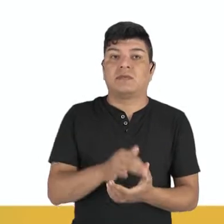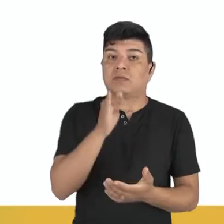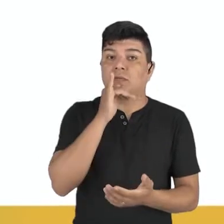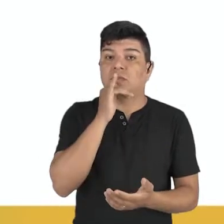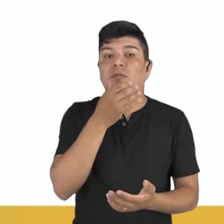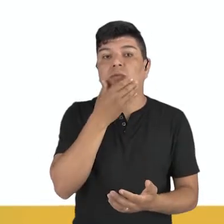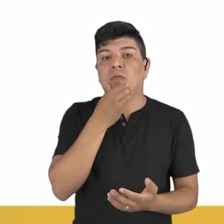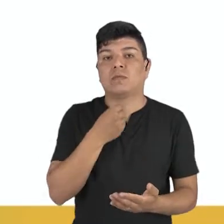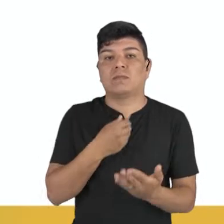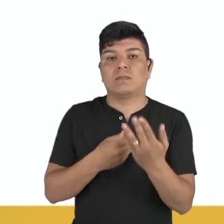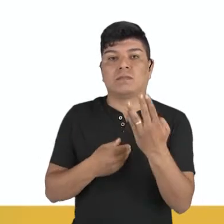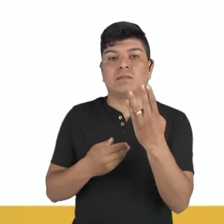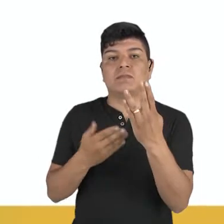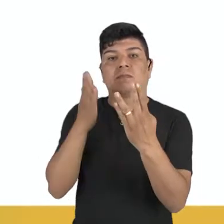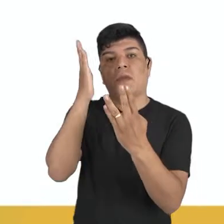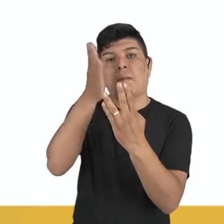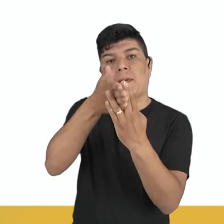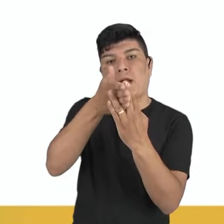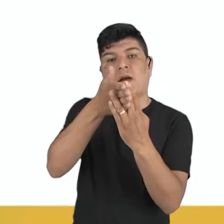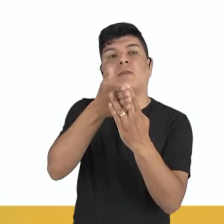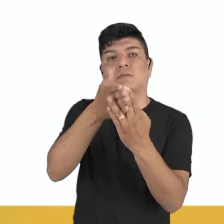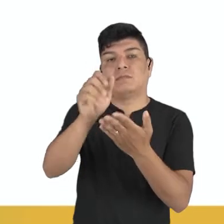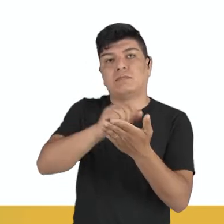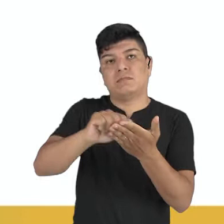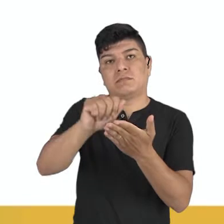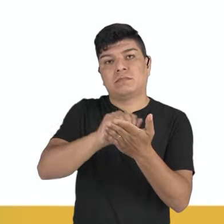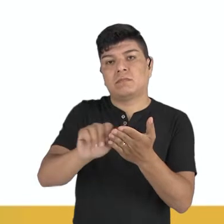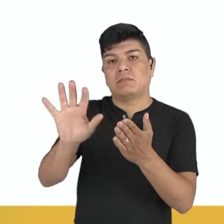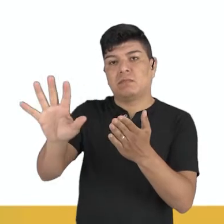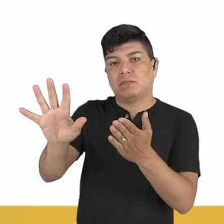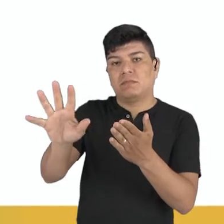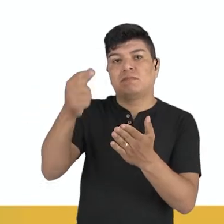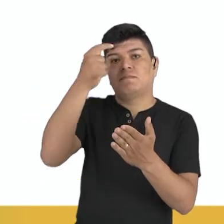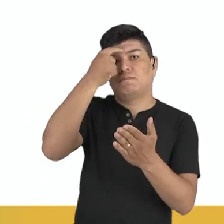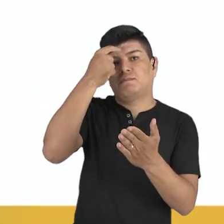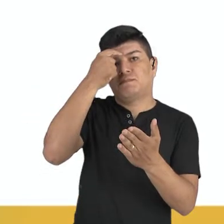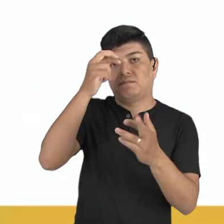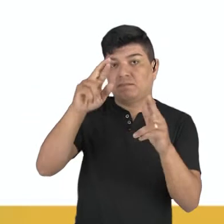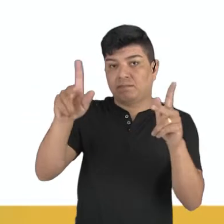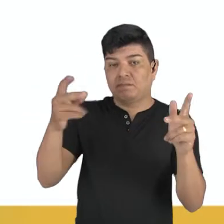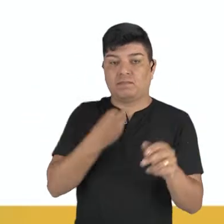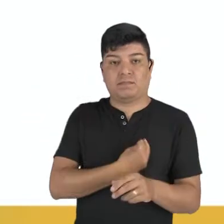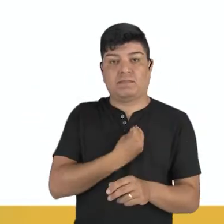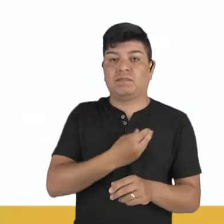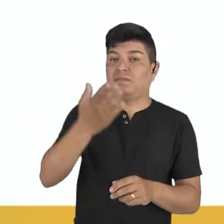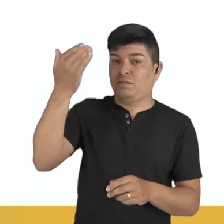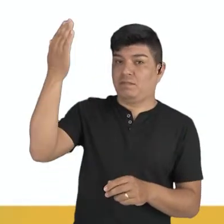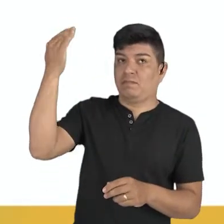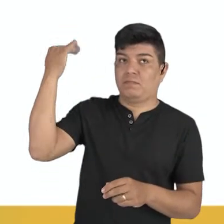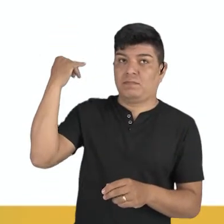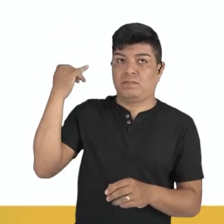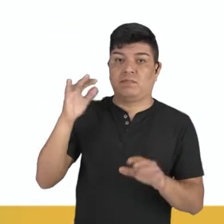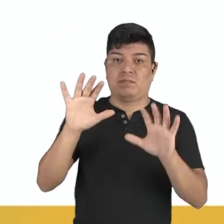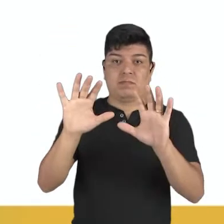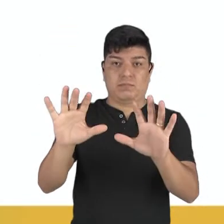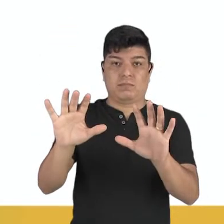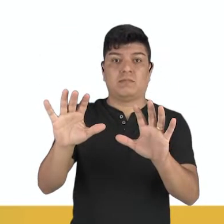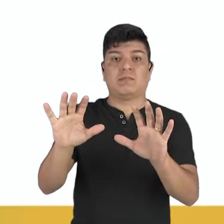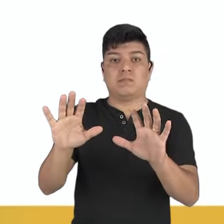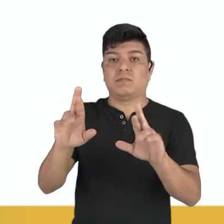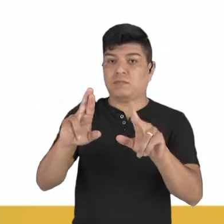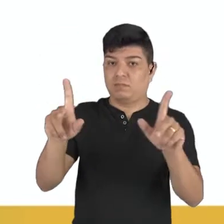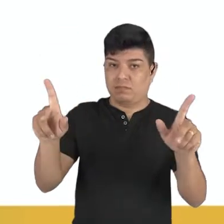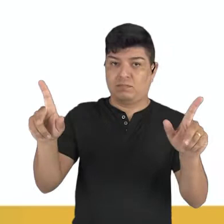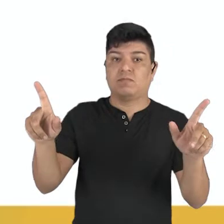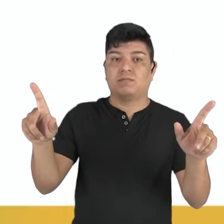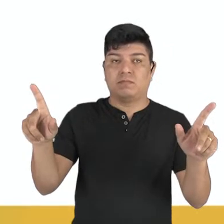Barroco pensa e escreve em determinada maneira de acordo com a situação vivida em seu tempo nesse caso a